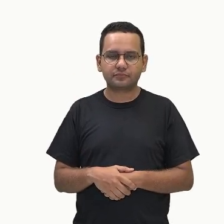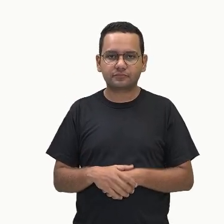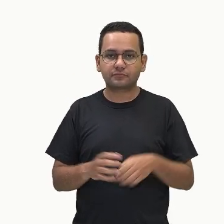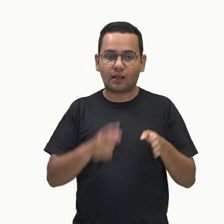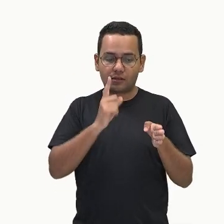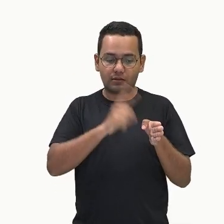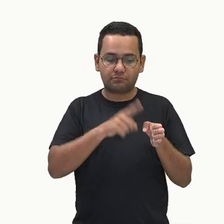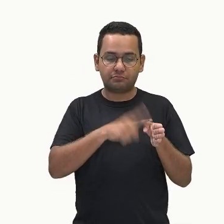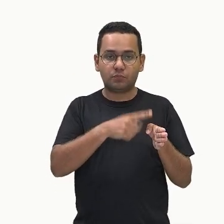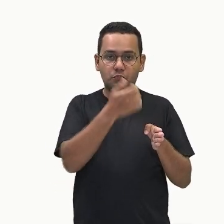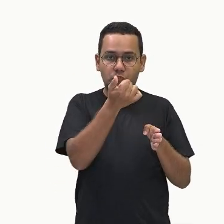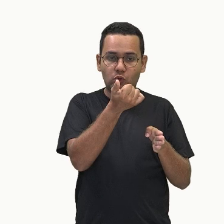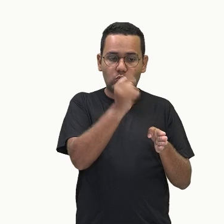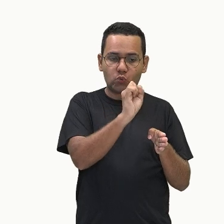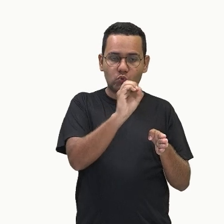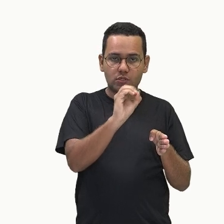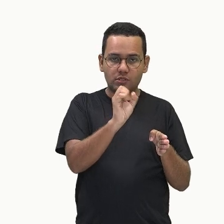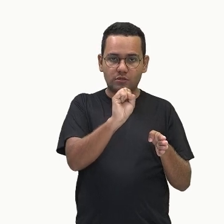postulado em